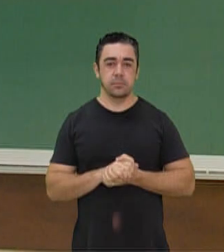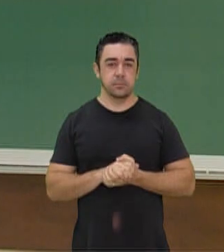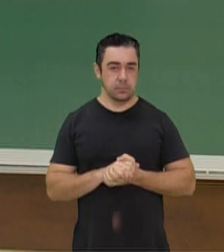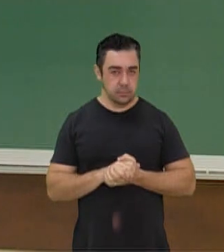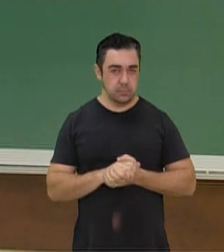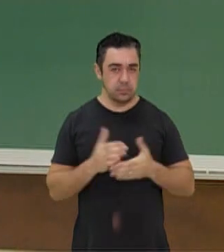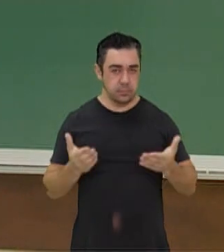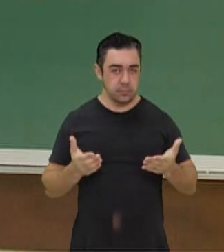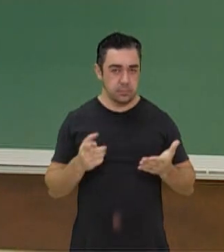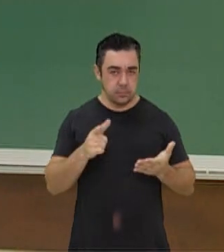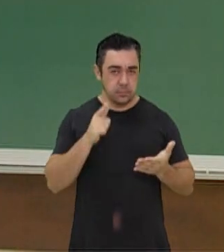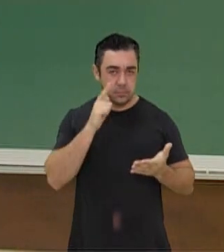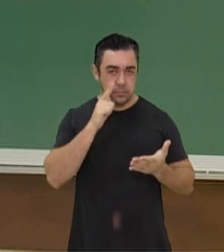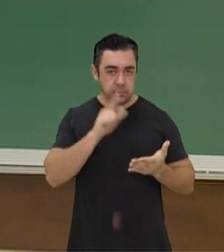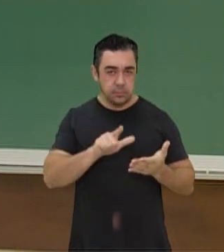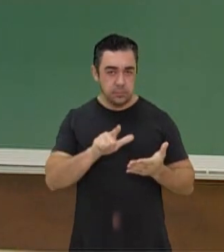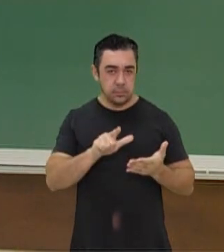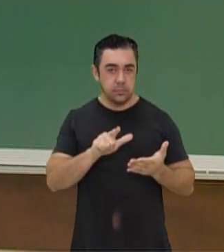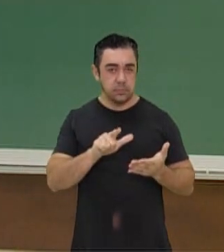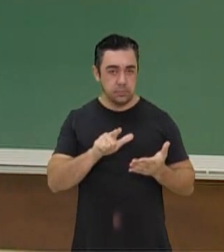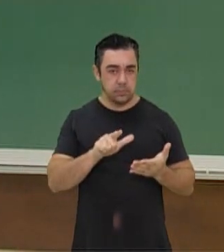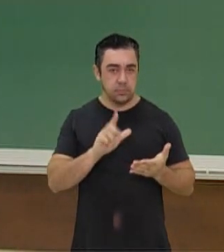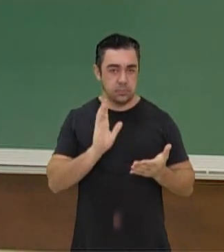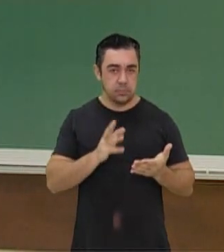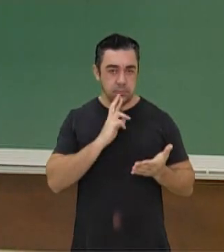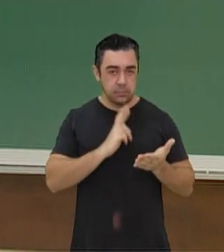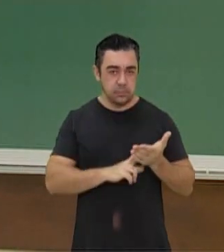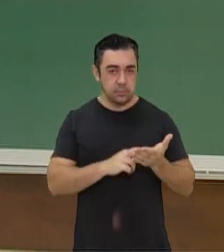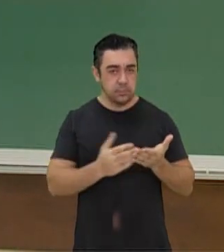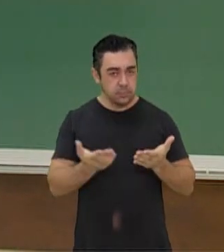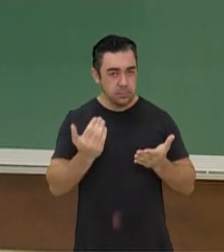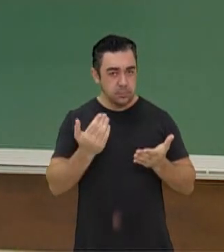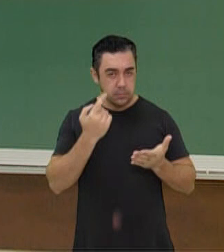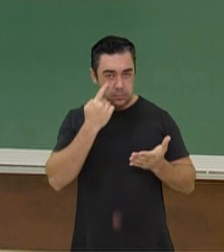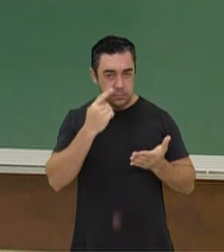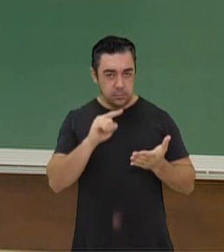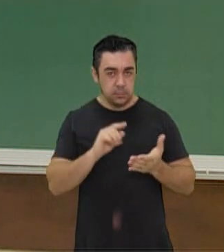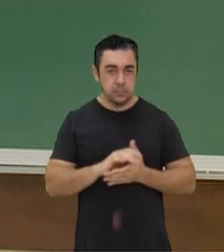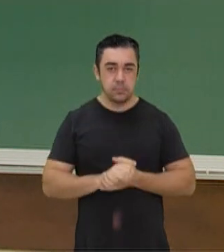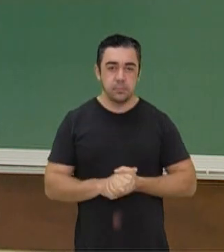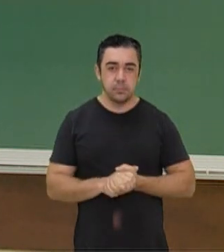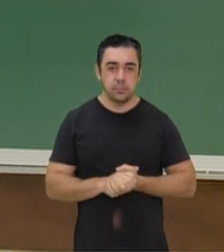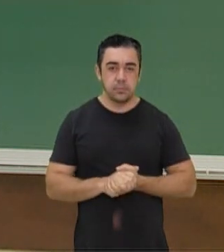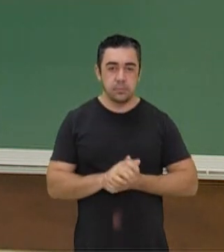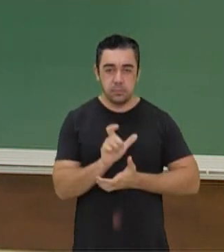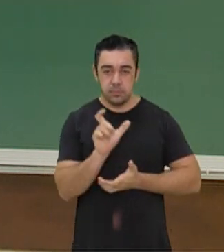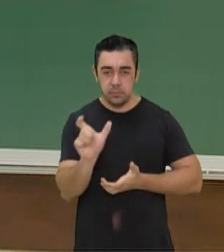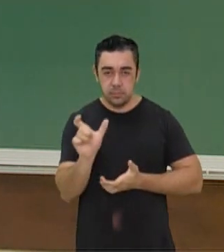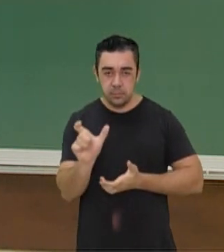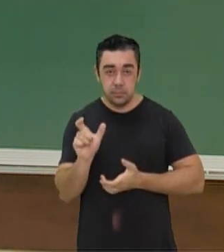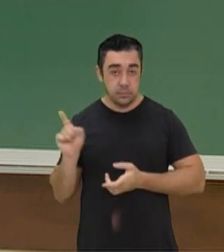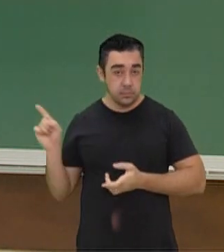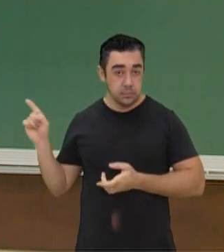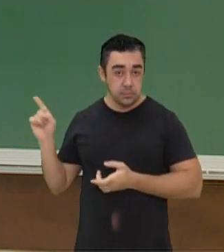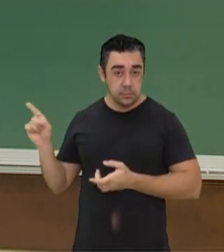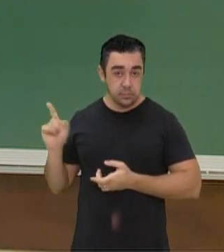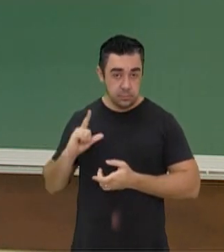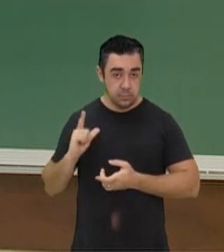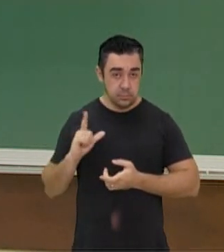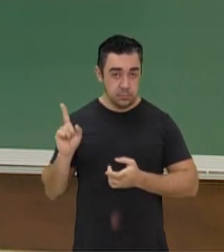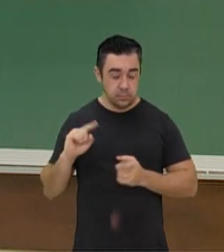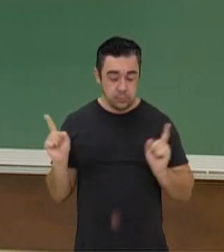Daí, pessoal, deram conta lá? Conseguiram? Então, vamos verificar ali, né? A palavra em destaque está no